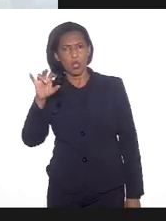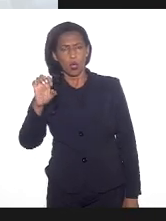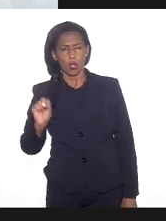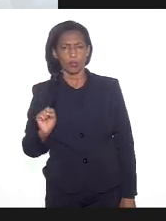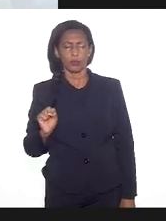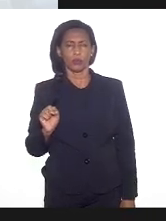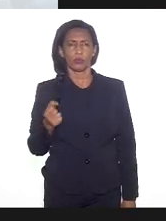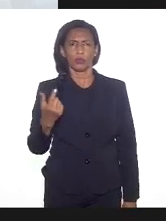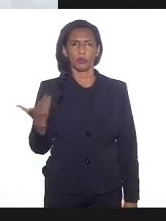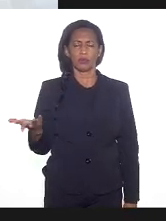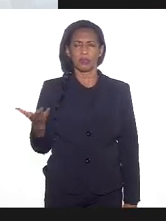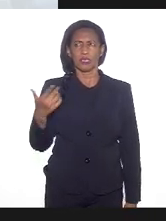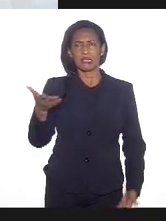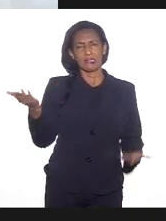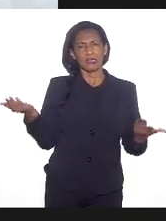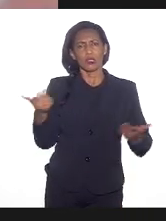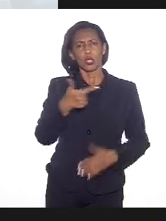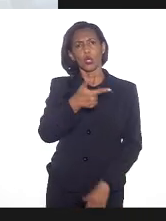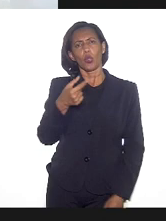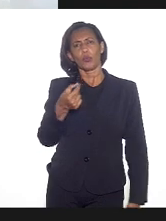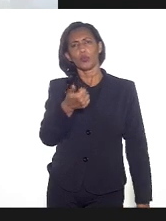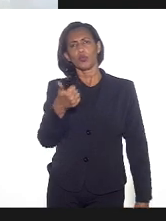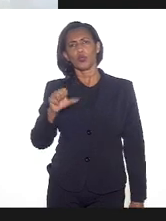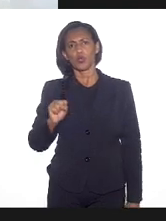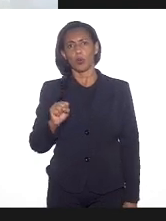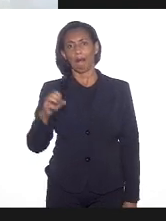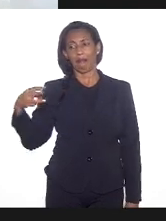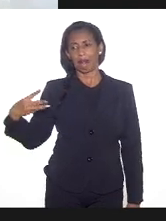8.871 bilhões. E aí, em 2018, aporta